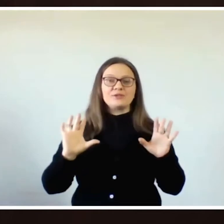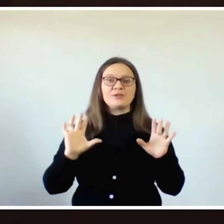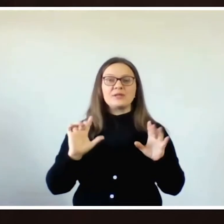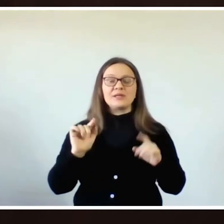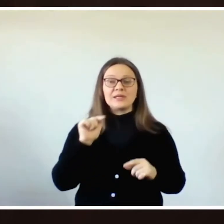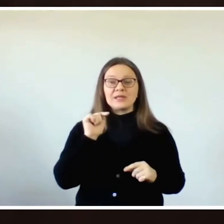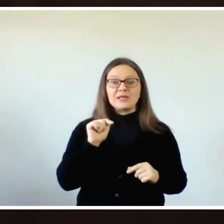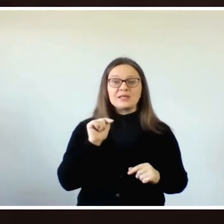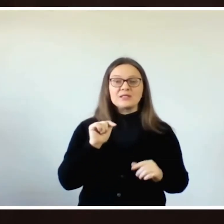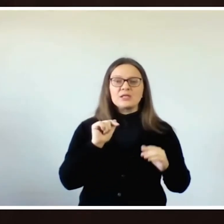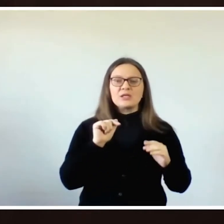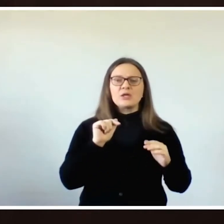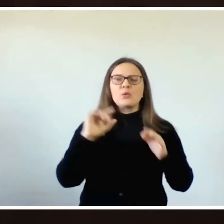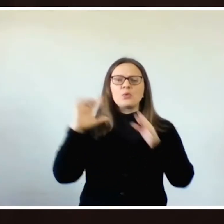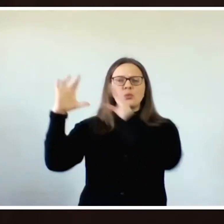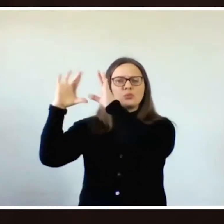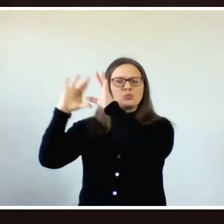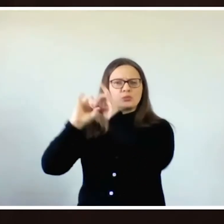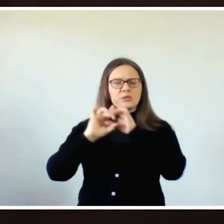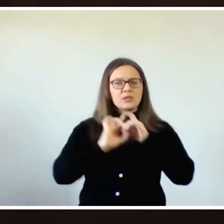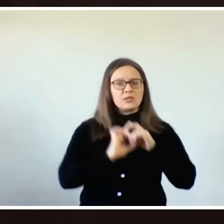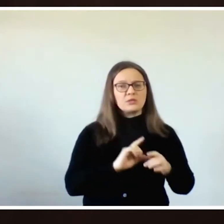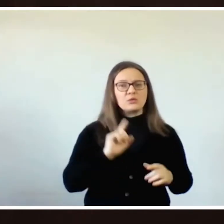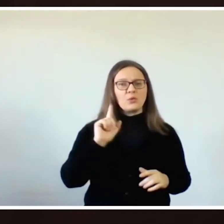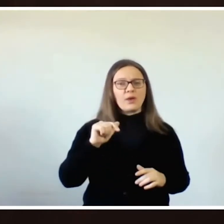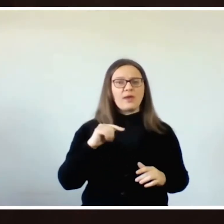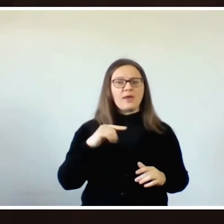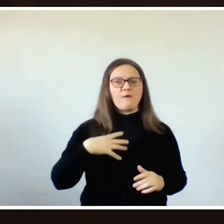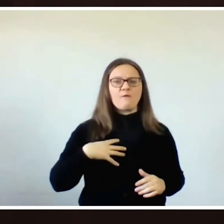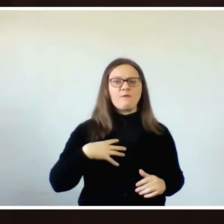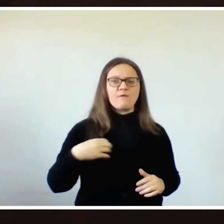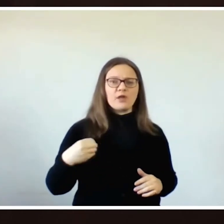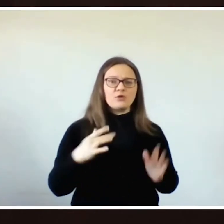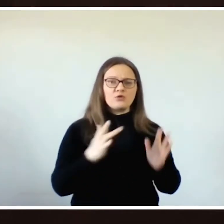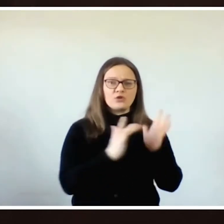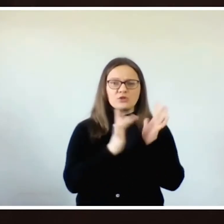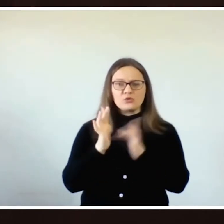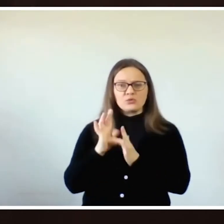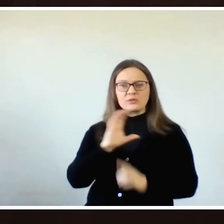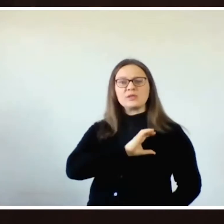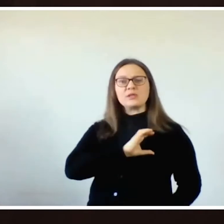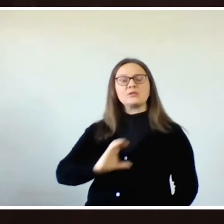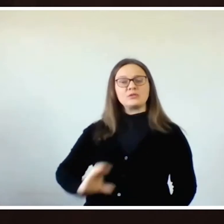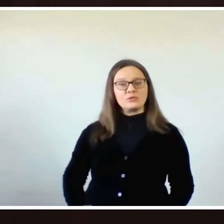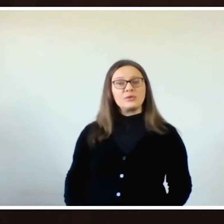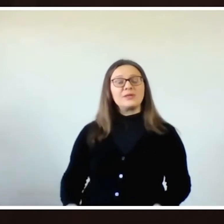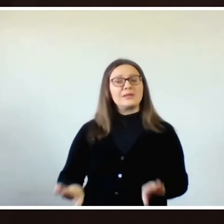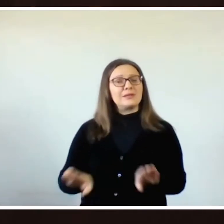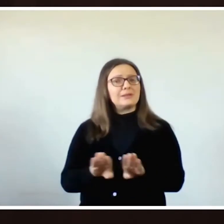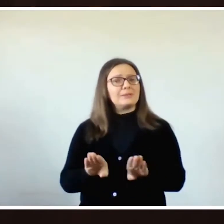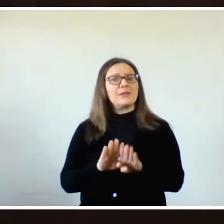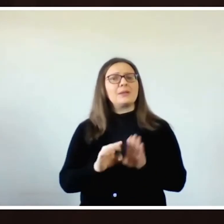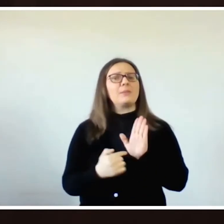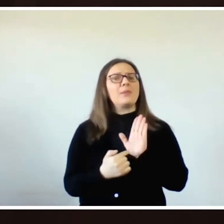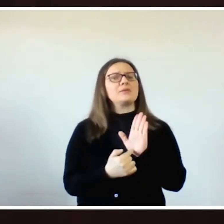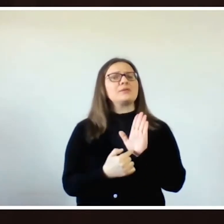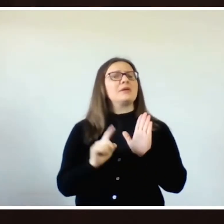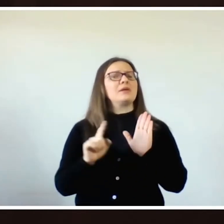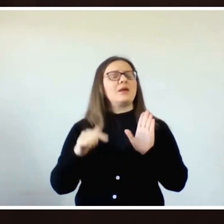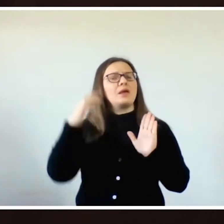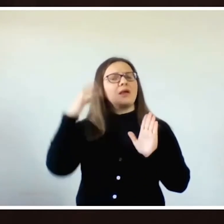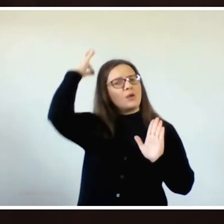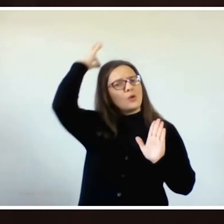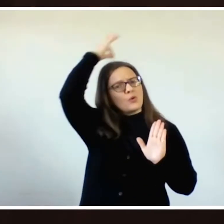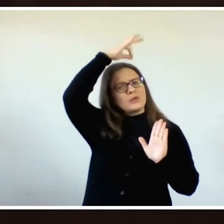Senhor Jesus Cristo. E aqui diz que o Senhor é o Espírito. Entendeu? Então, os três não